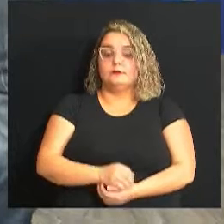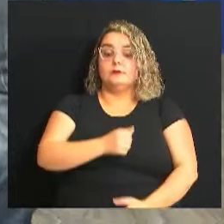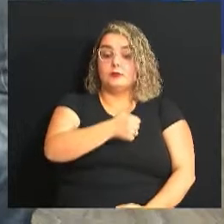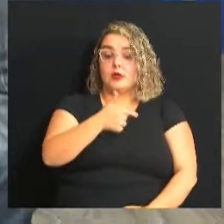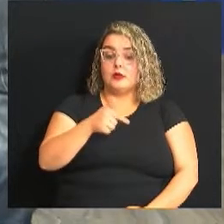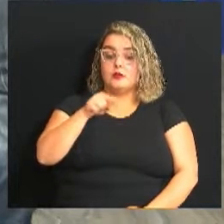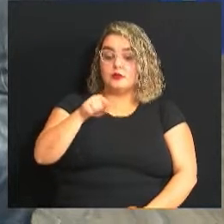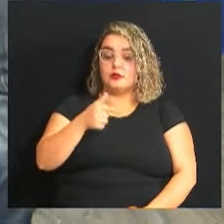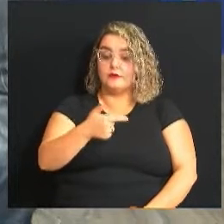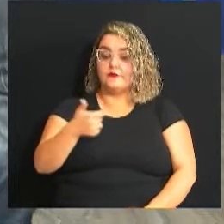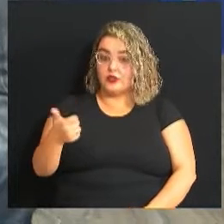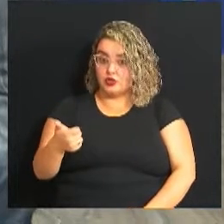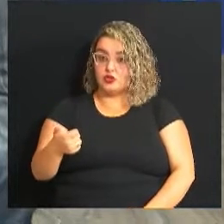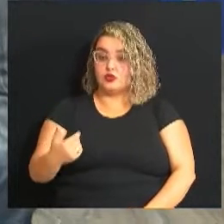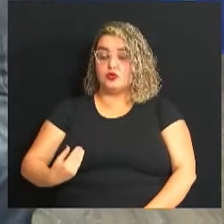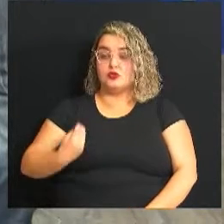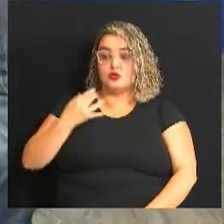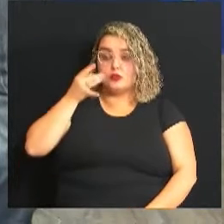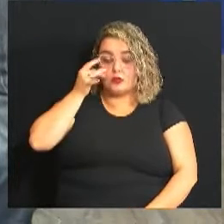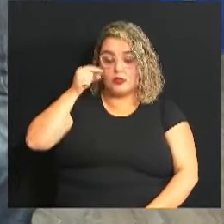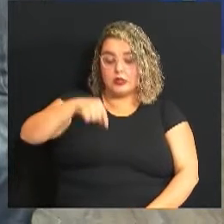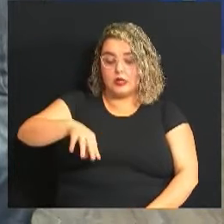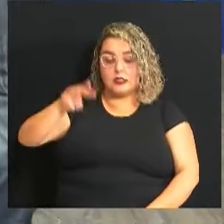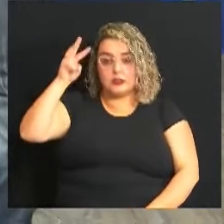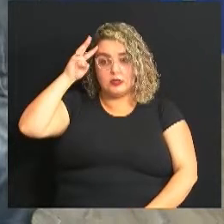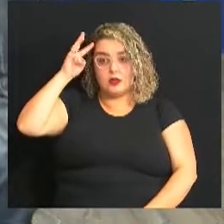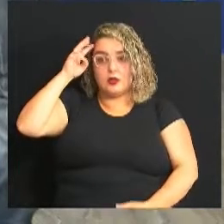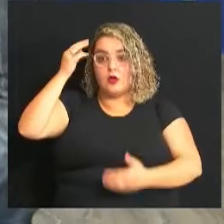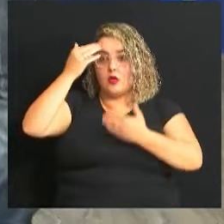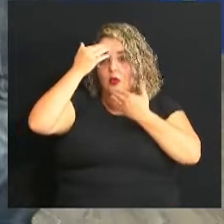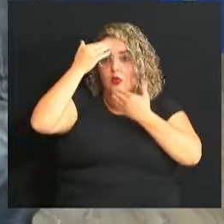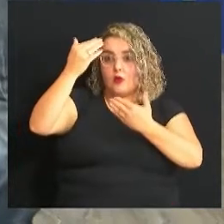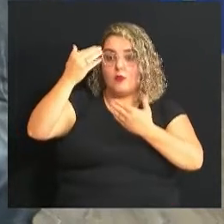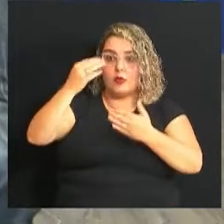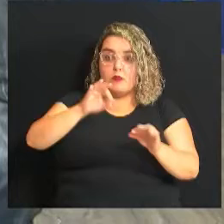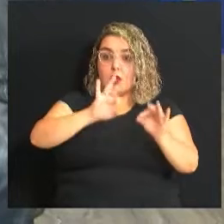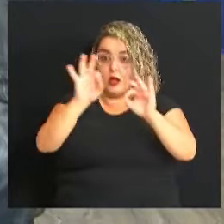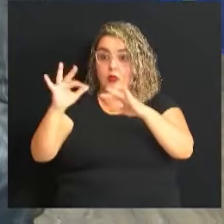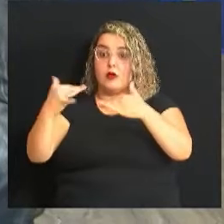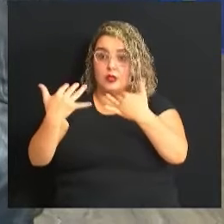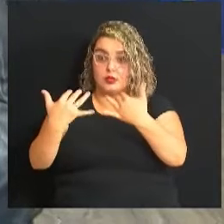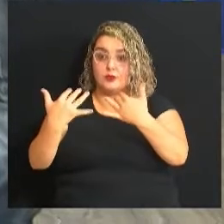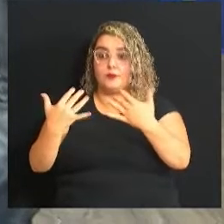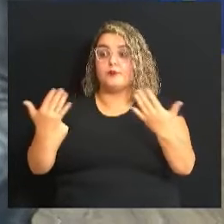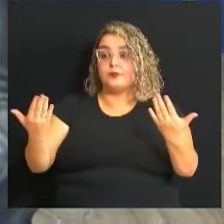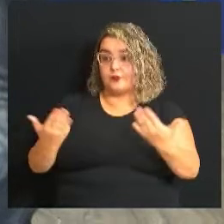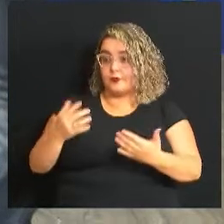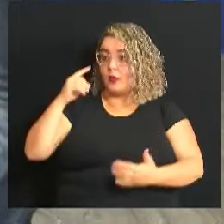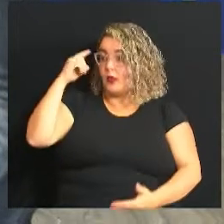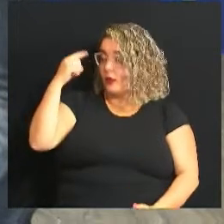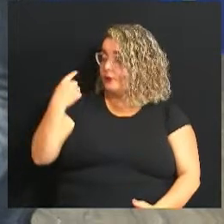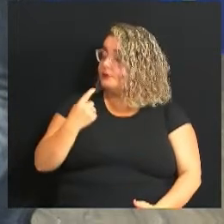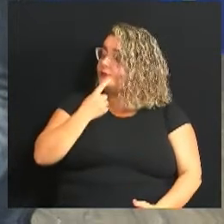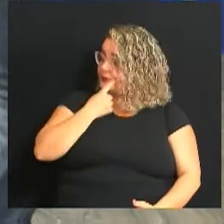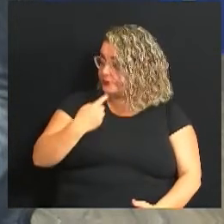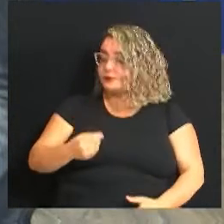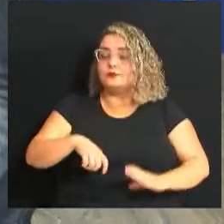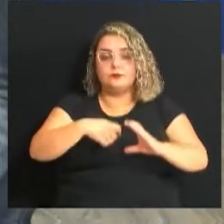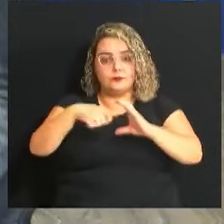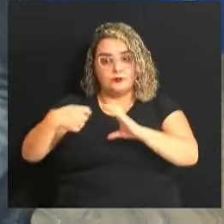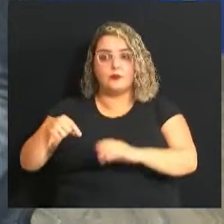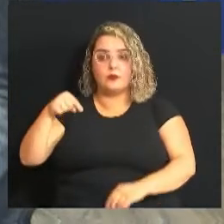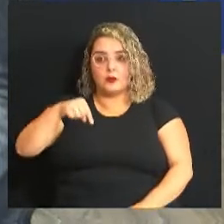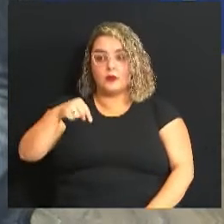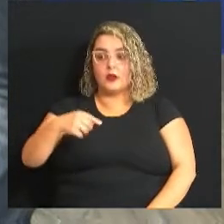12h21, nós estamos ao vivo nesta terça-feira. Muito obrigado pela sua companhia, pela sua audiência. A Mirna Abreu já está aqui nos nossos